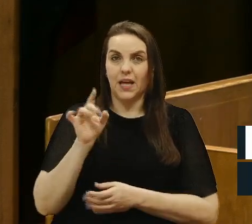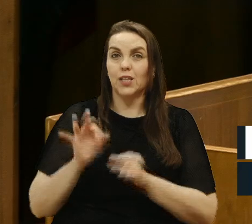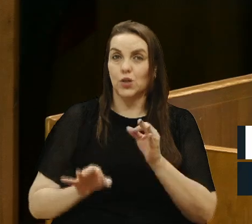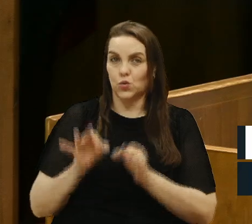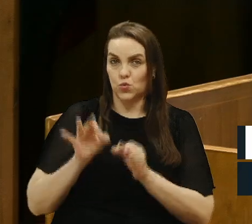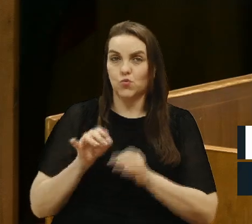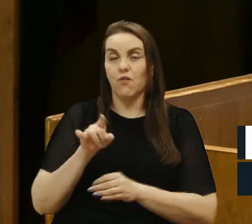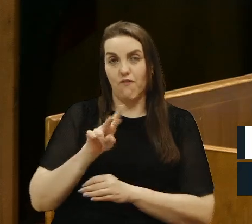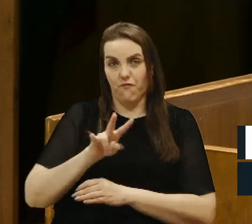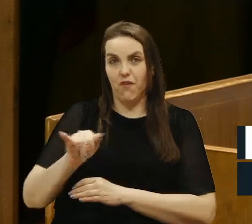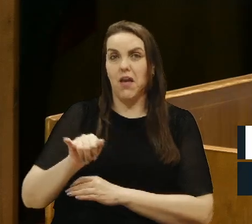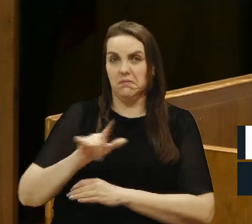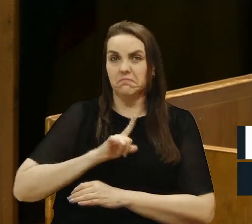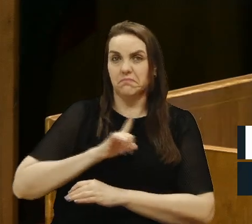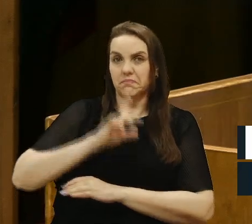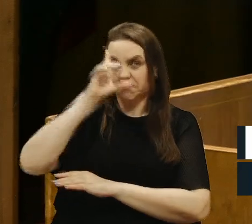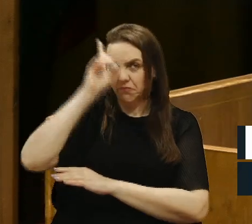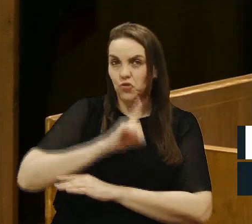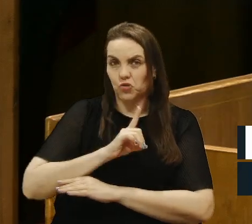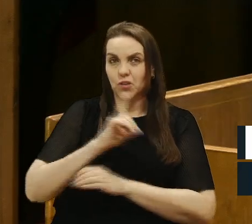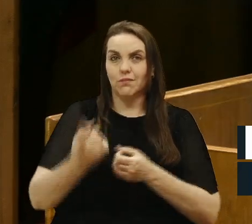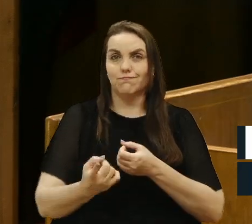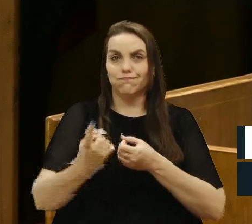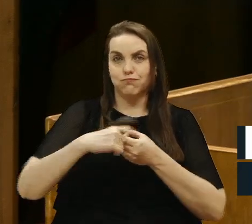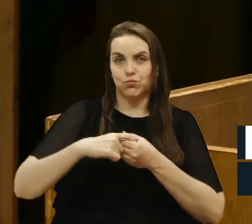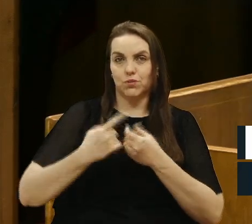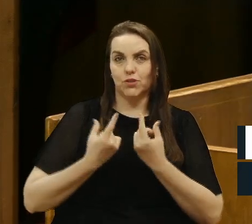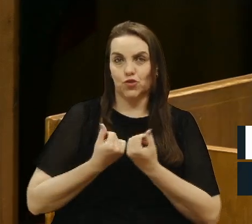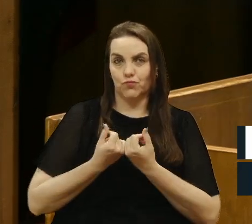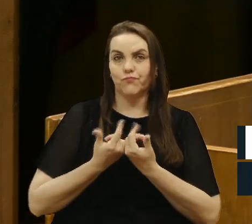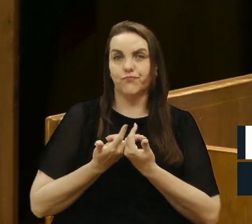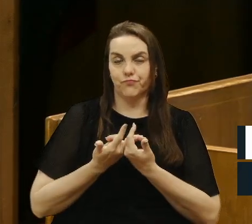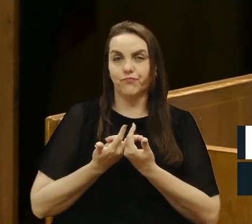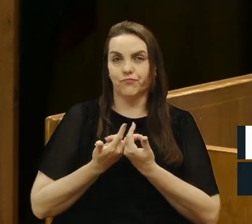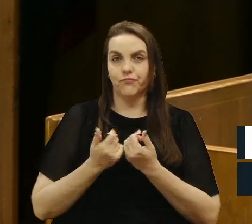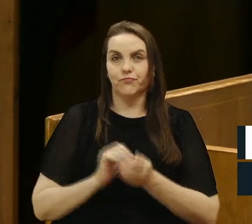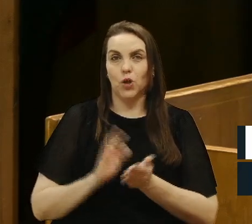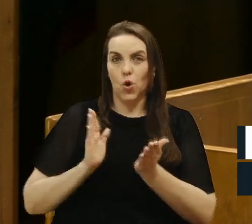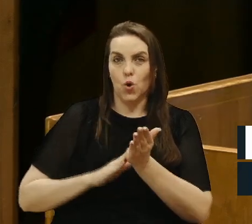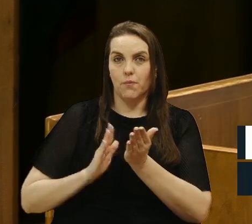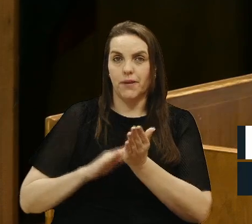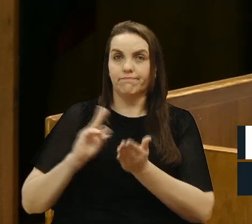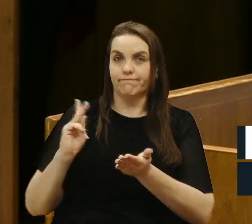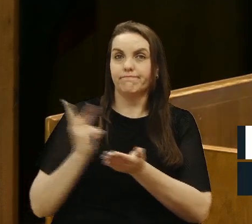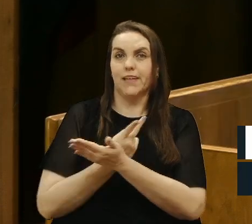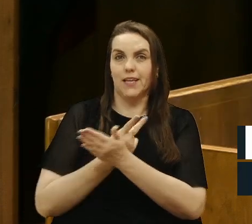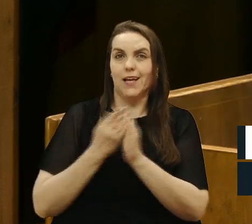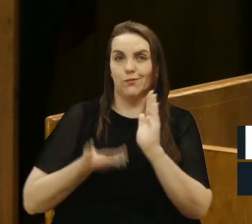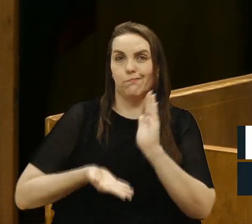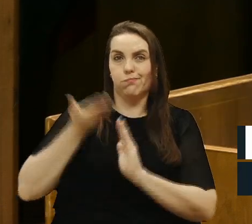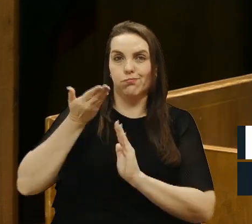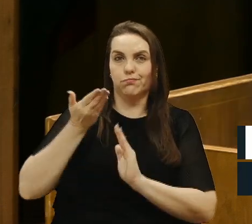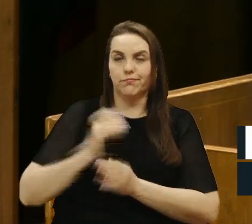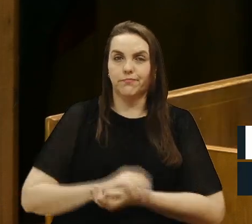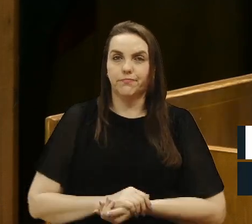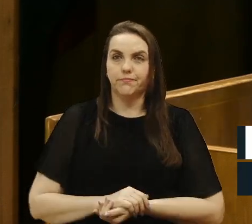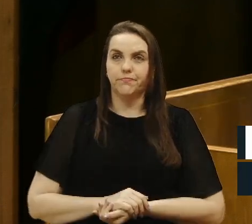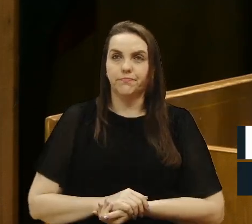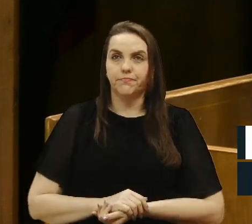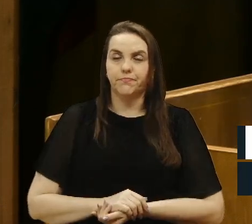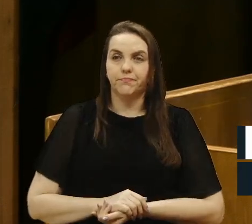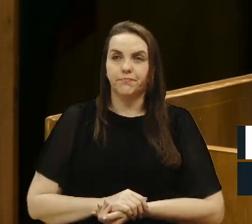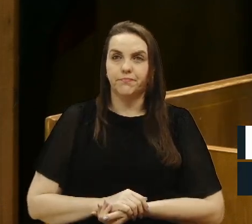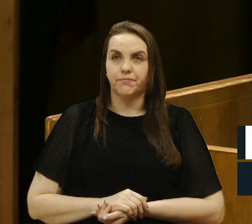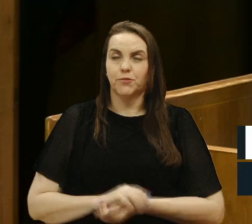juridicamente você vai ter o direito de ser restituído pelo valor que foi cobrado exorbitante. E queria só concluir a